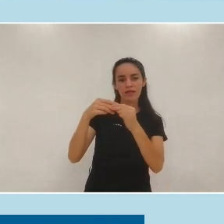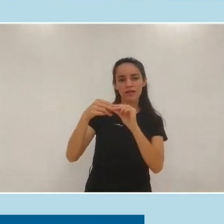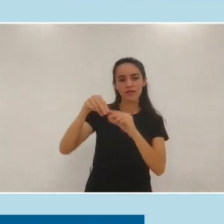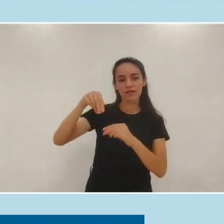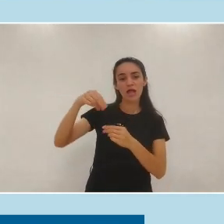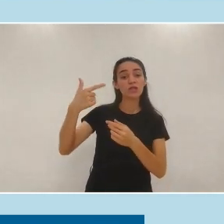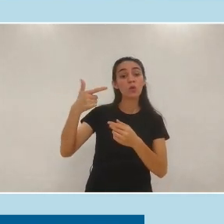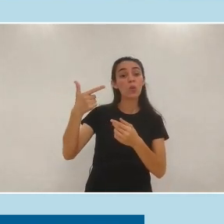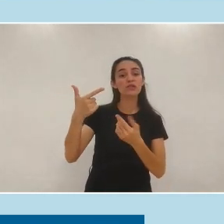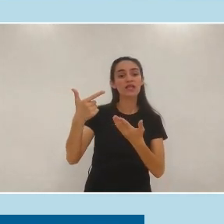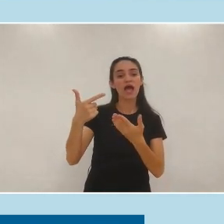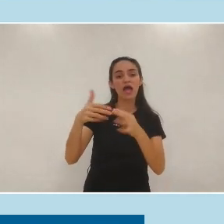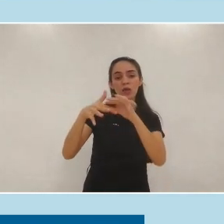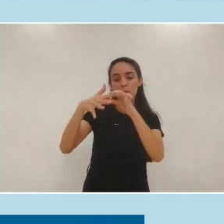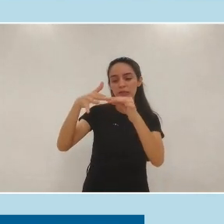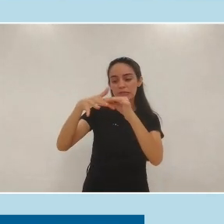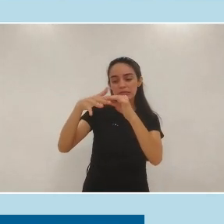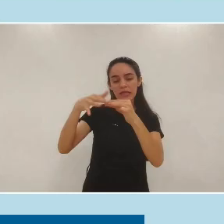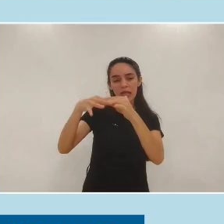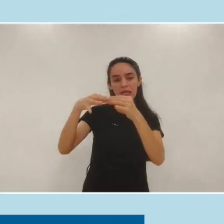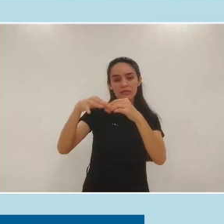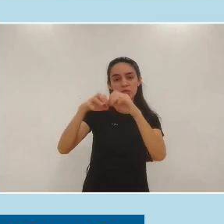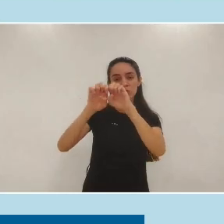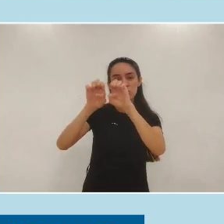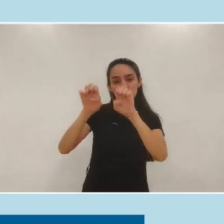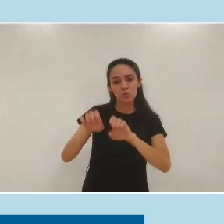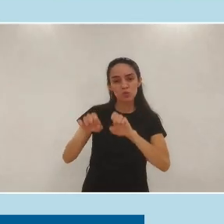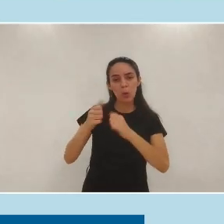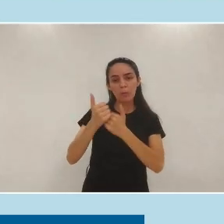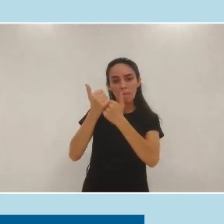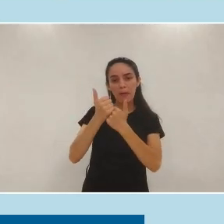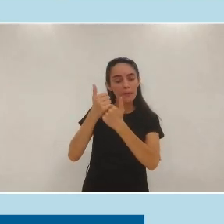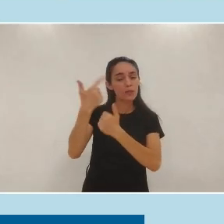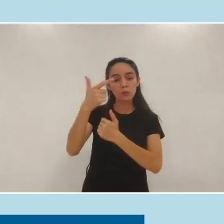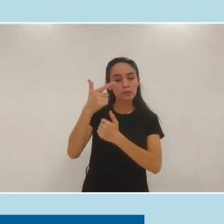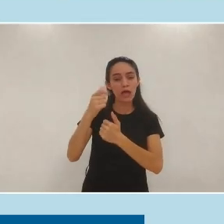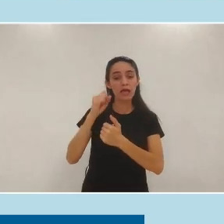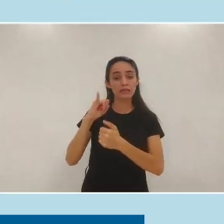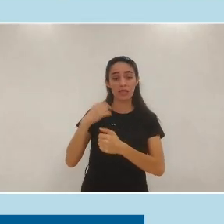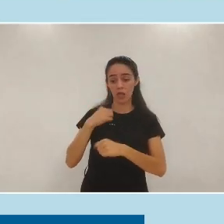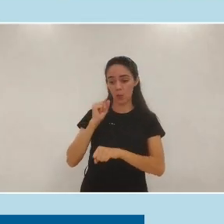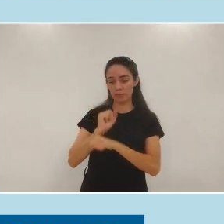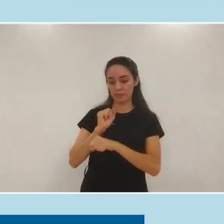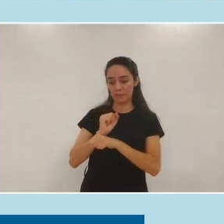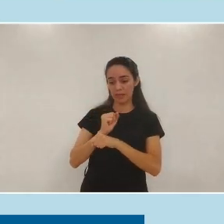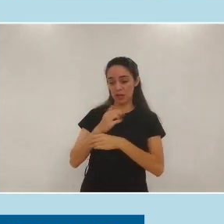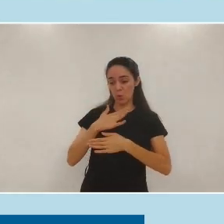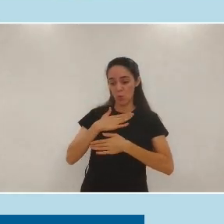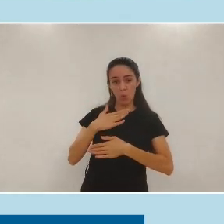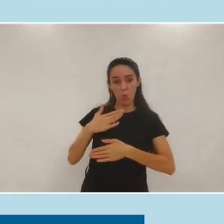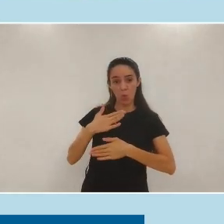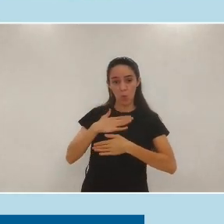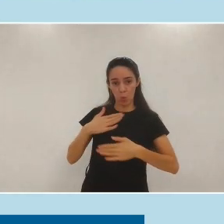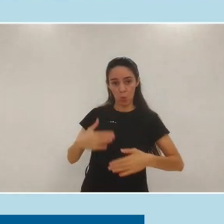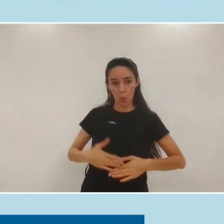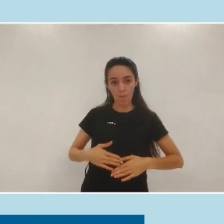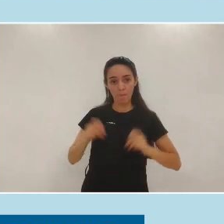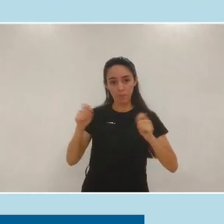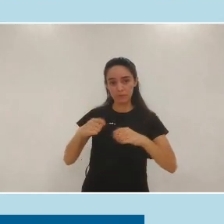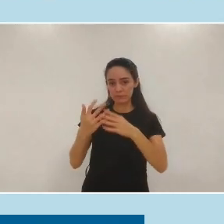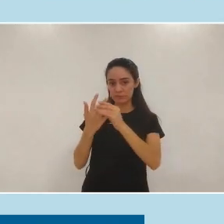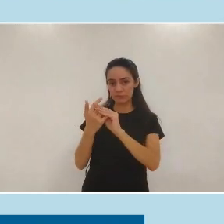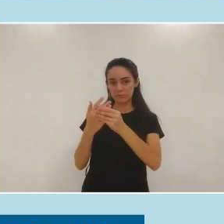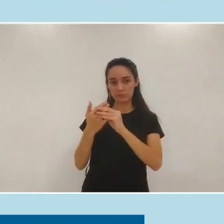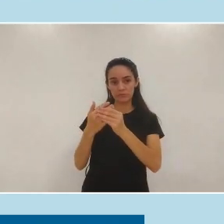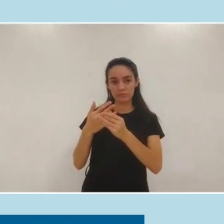tenho sustentação. Lembra que se eu for esperar que o meu corpo sustente essa caneta, não vai. Ela vai, ó, o meu